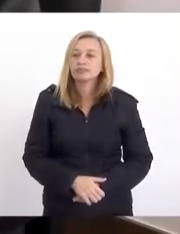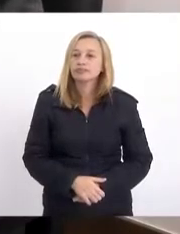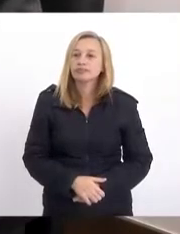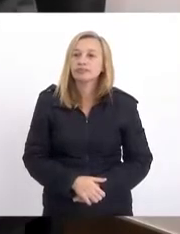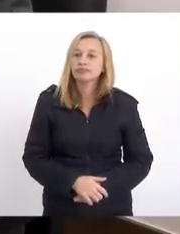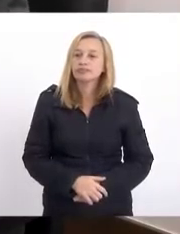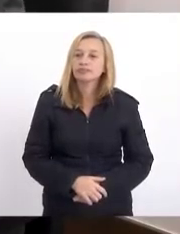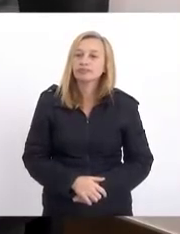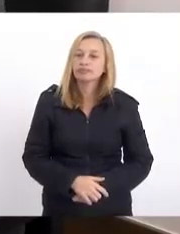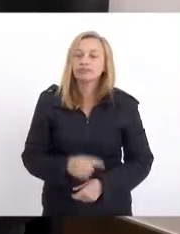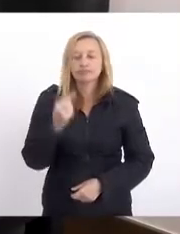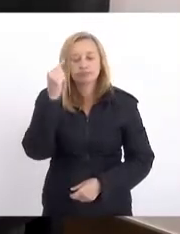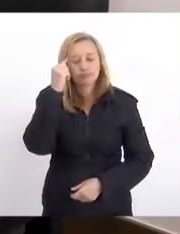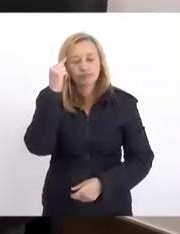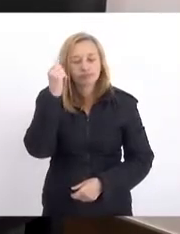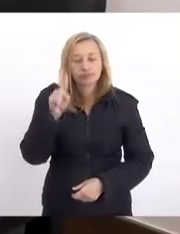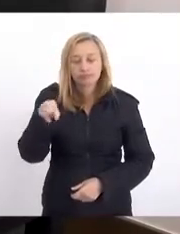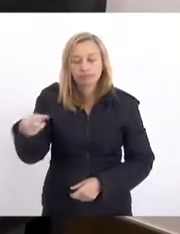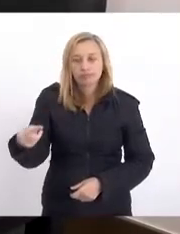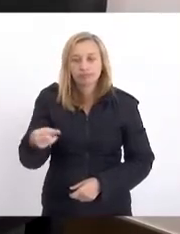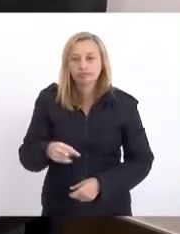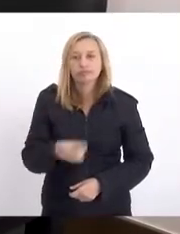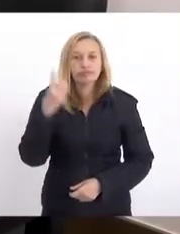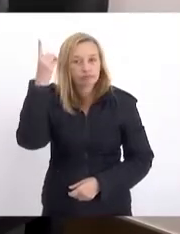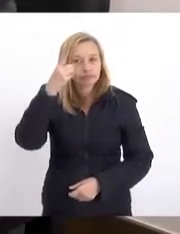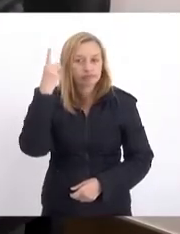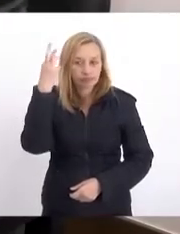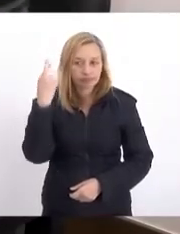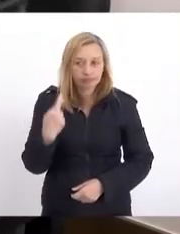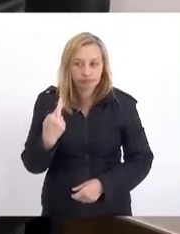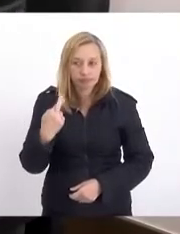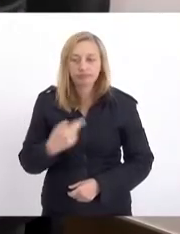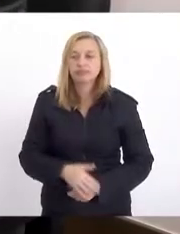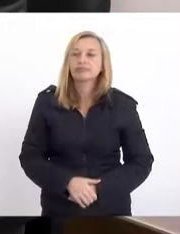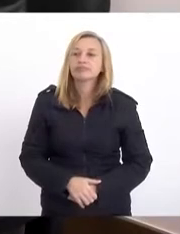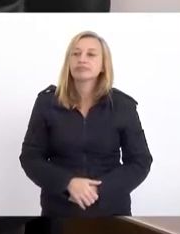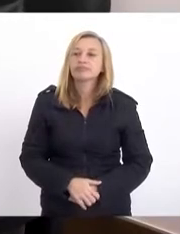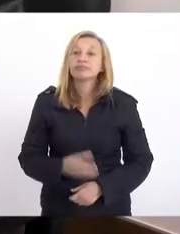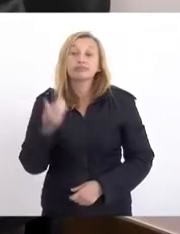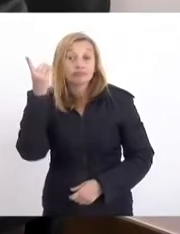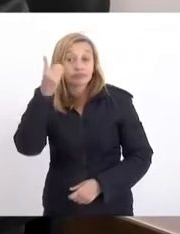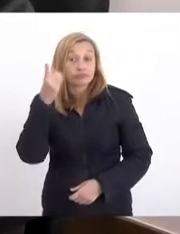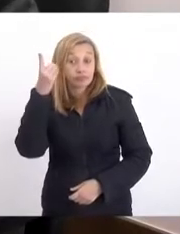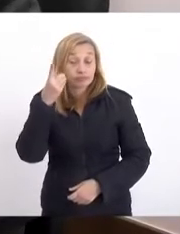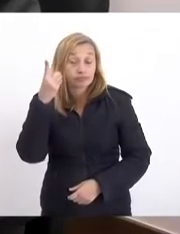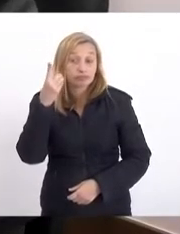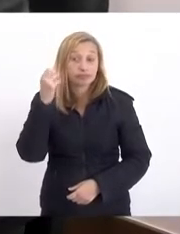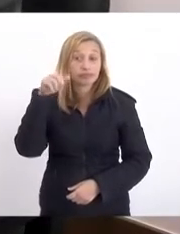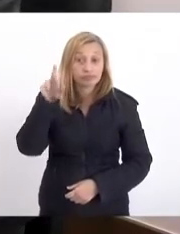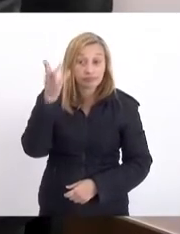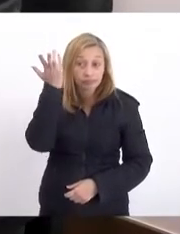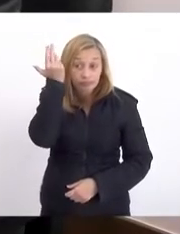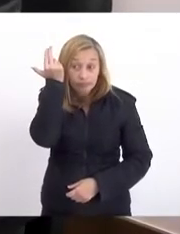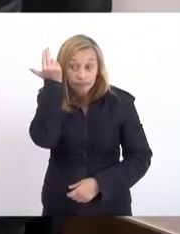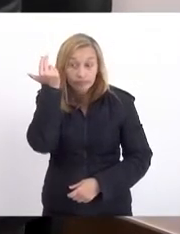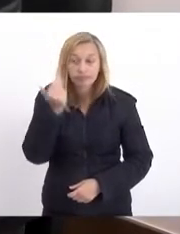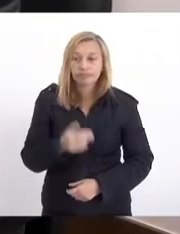Após as reflexões da deputada Renata Souza e do deputado Eliomar Coelho,